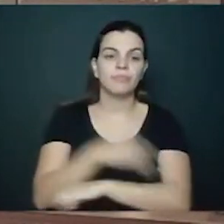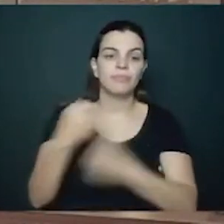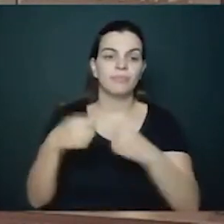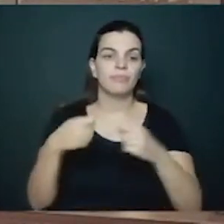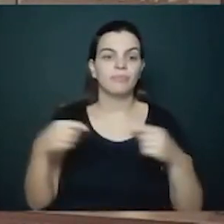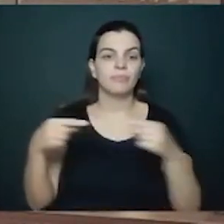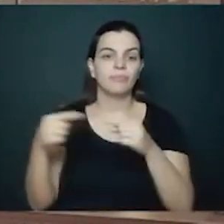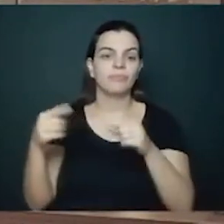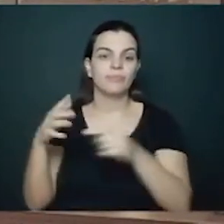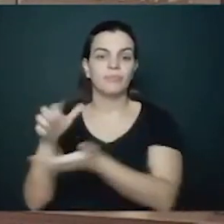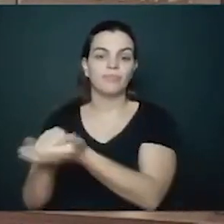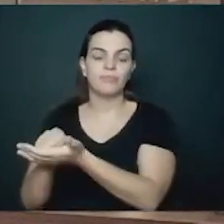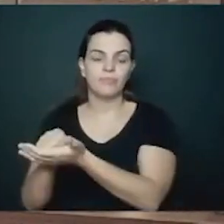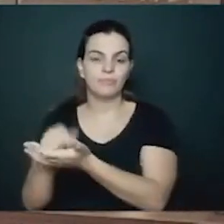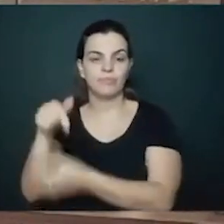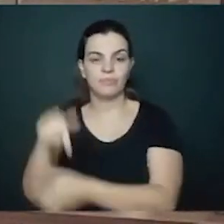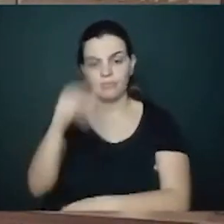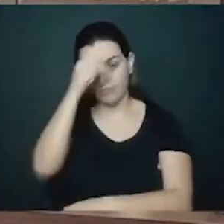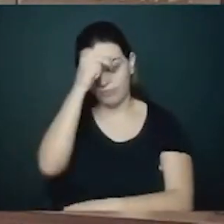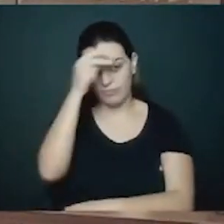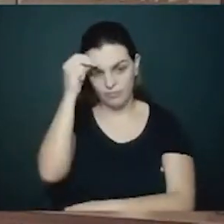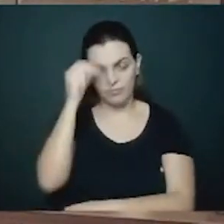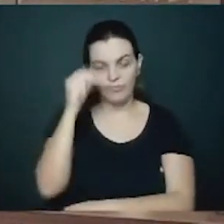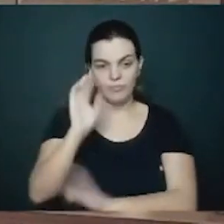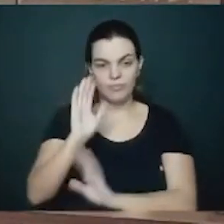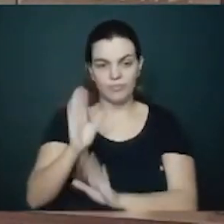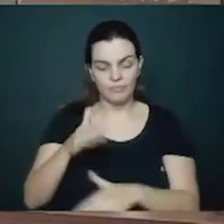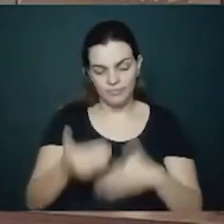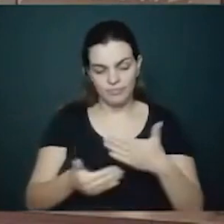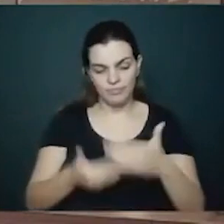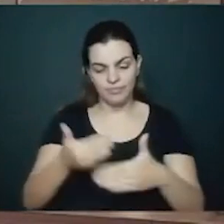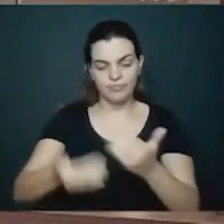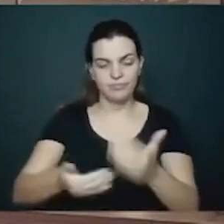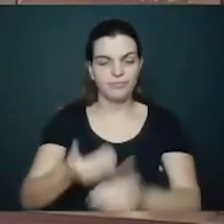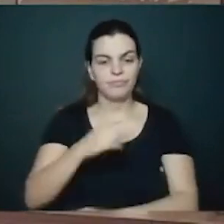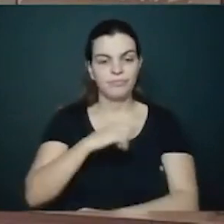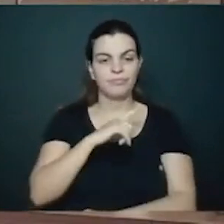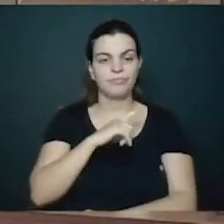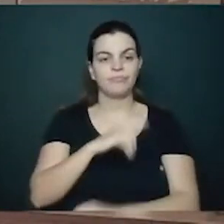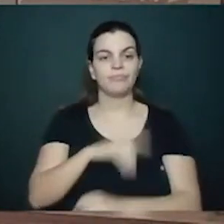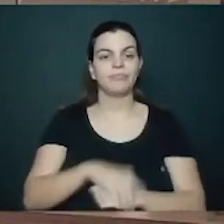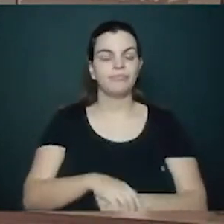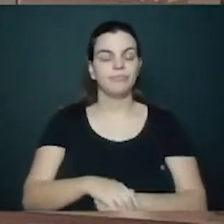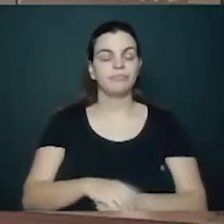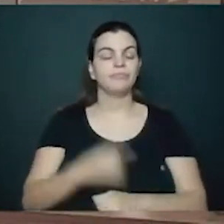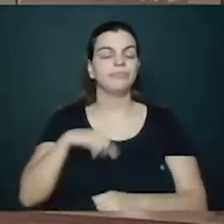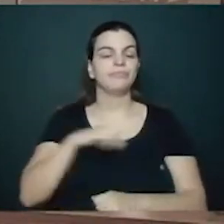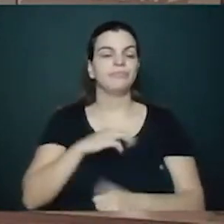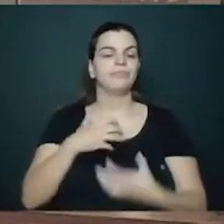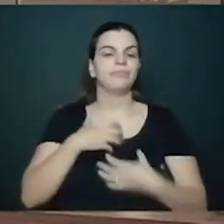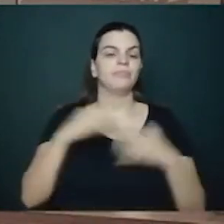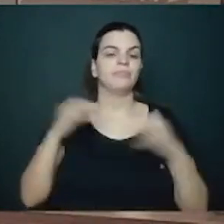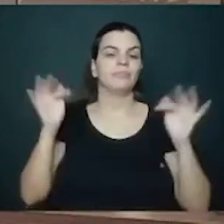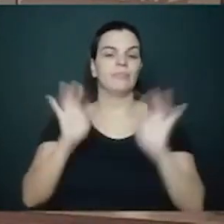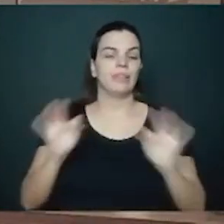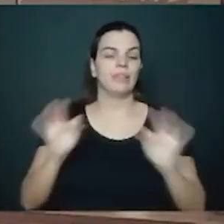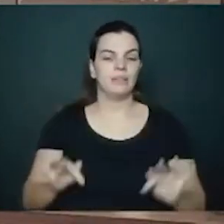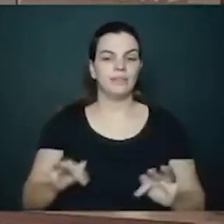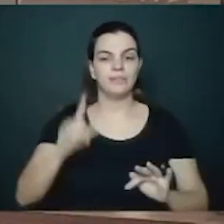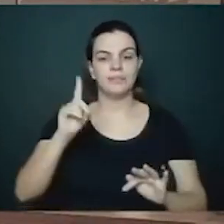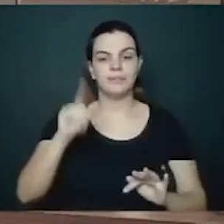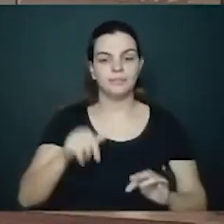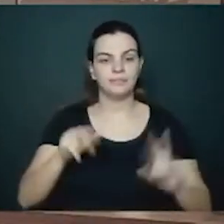nesse aspecto de regularização. Mas, enfim, a gente fica feliz com esse anúncio, é uma pauta que sempre eu